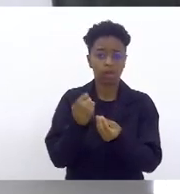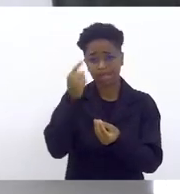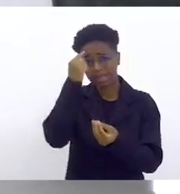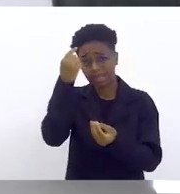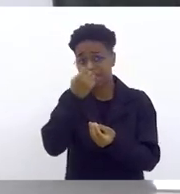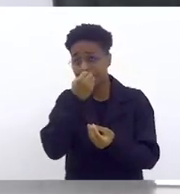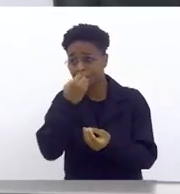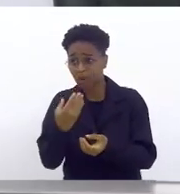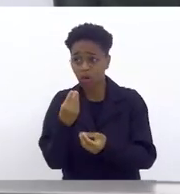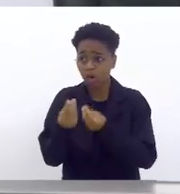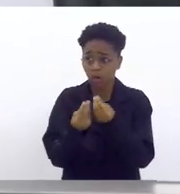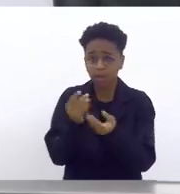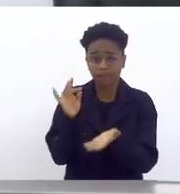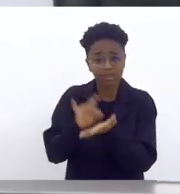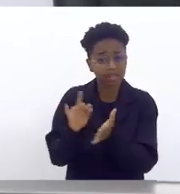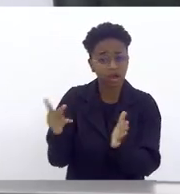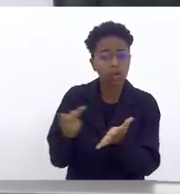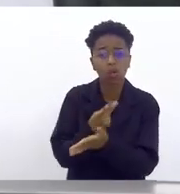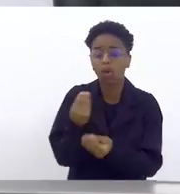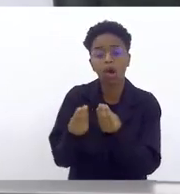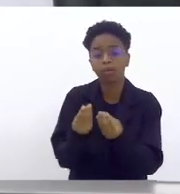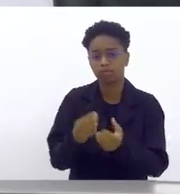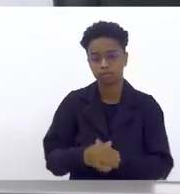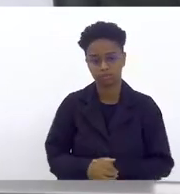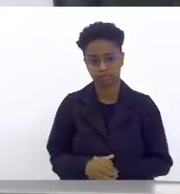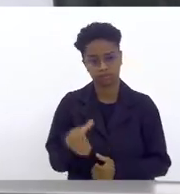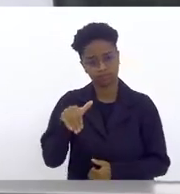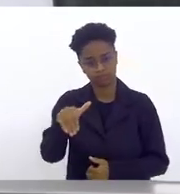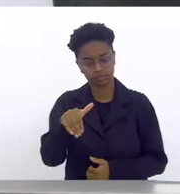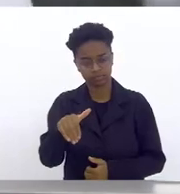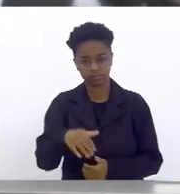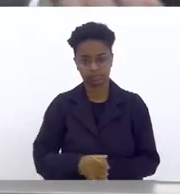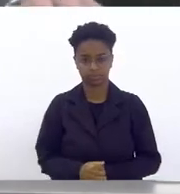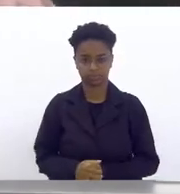boa ideia que pode muito em breve se tornar realidade